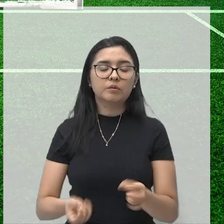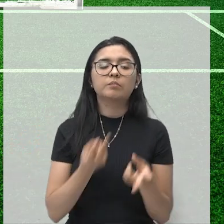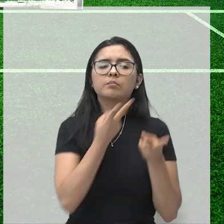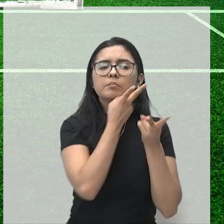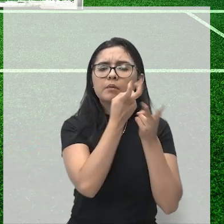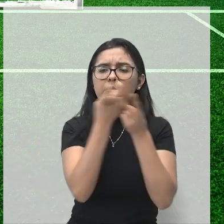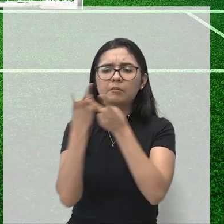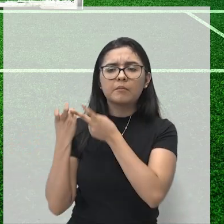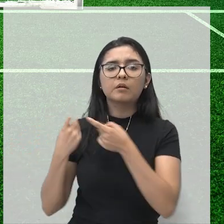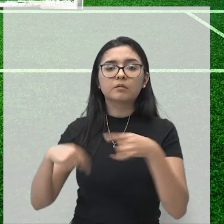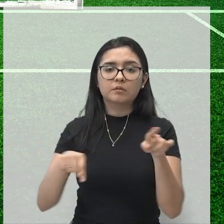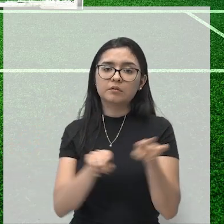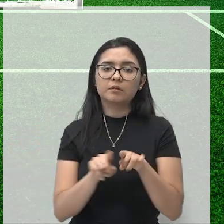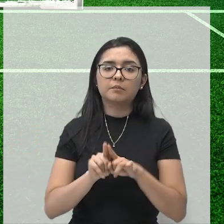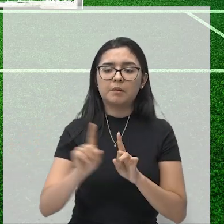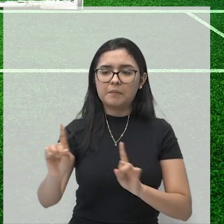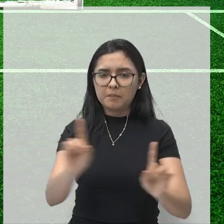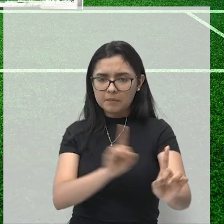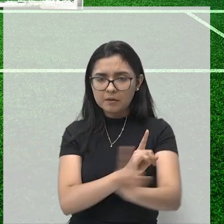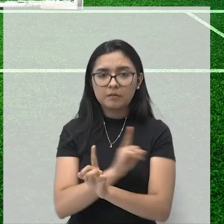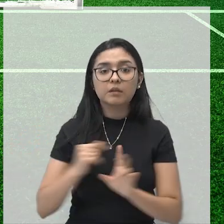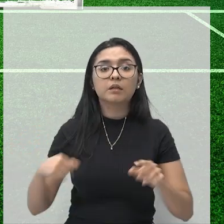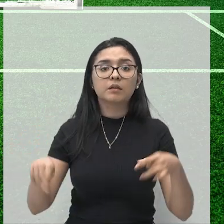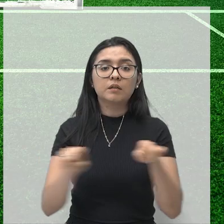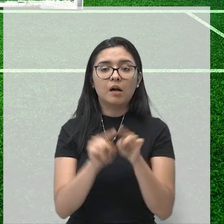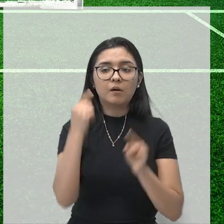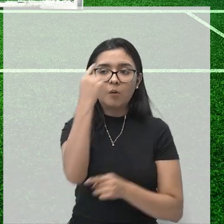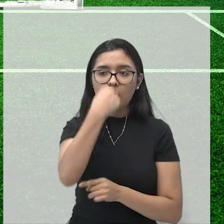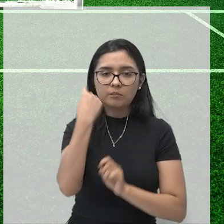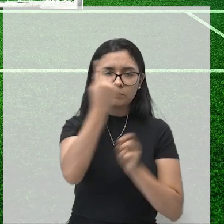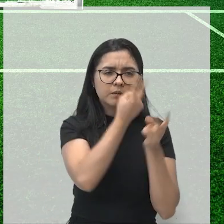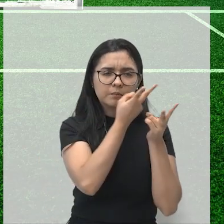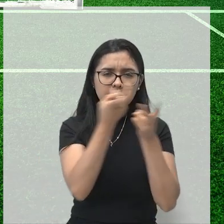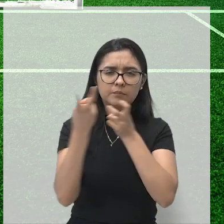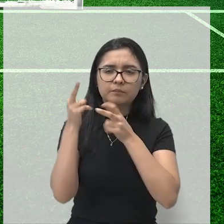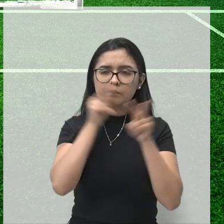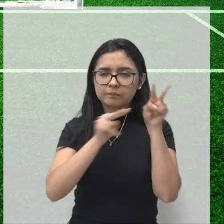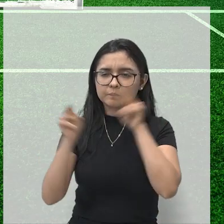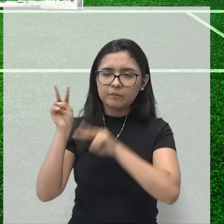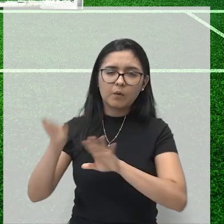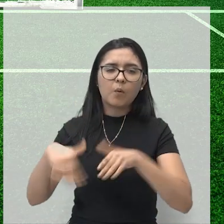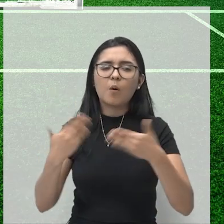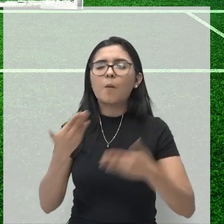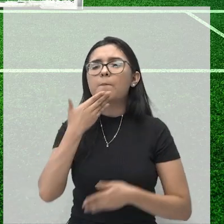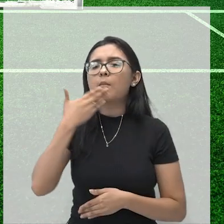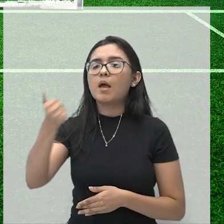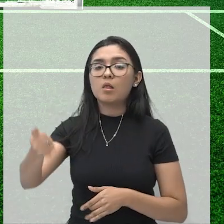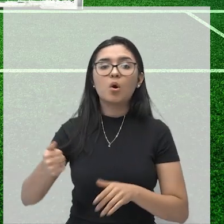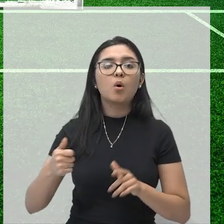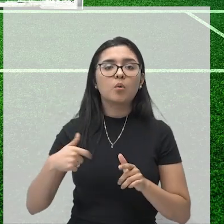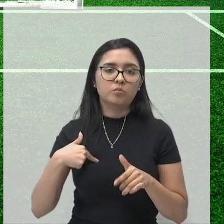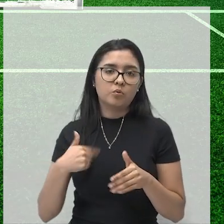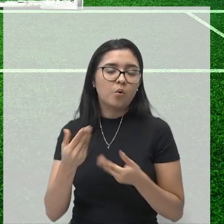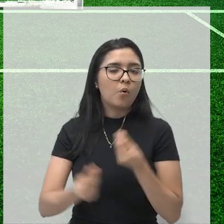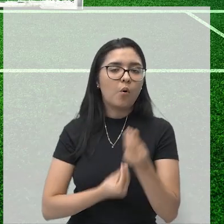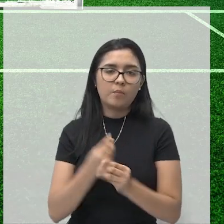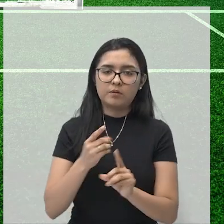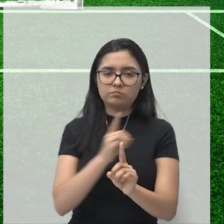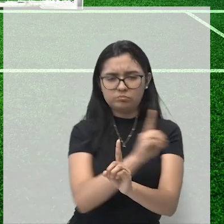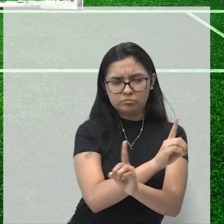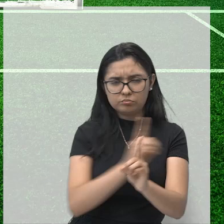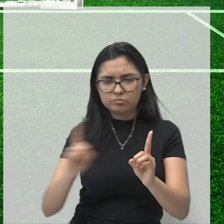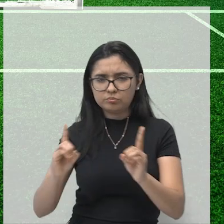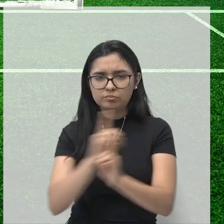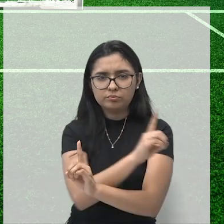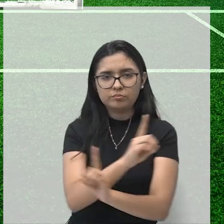de visão dela com o órgão sensorial da visão para poder ver qual é a melhor forma dela driblar o